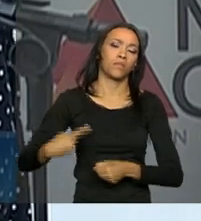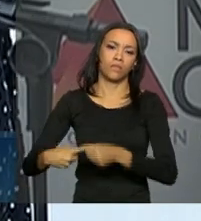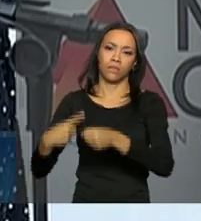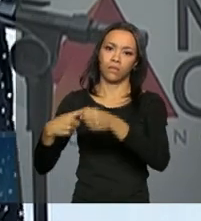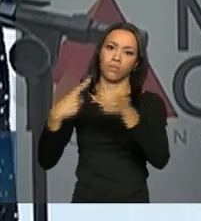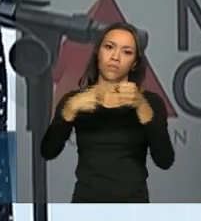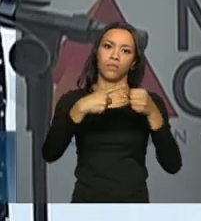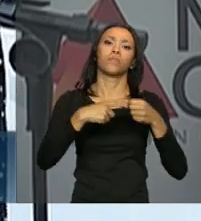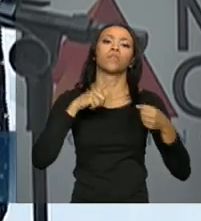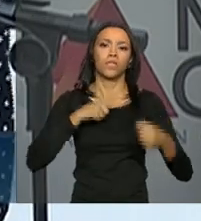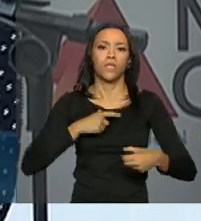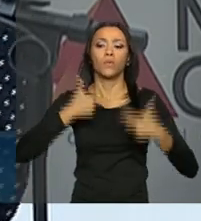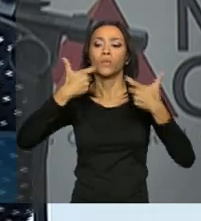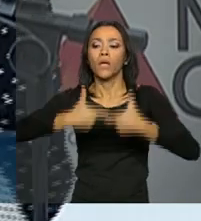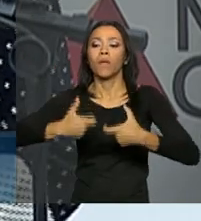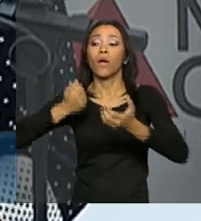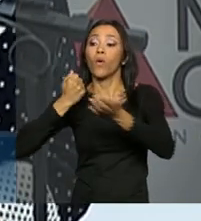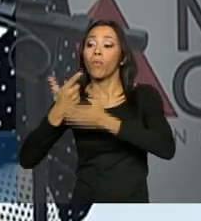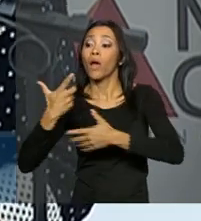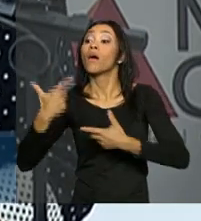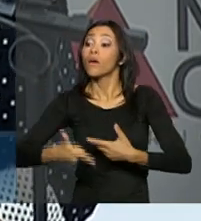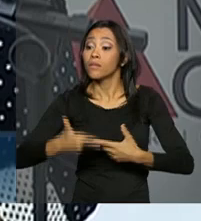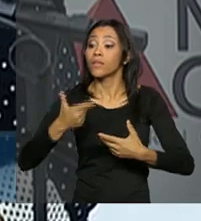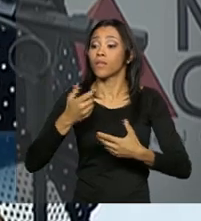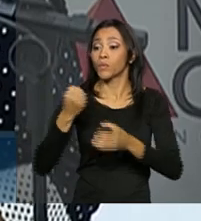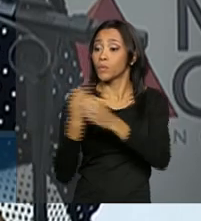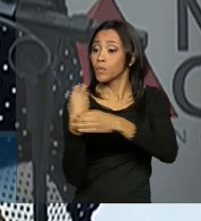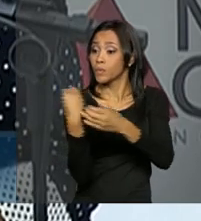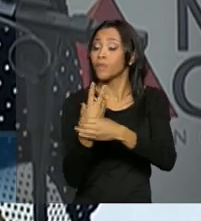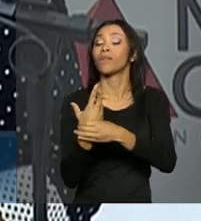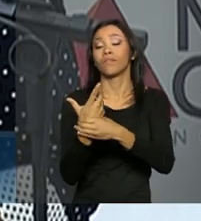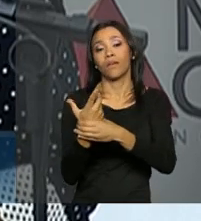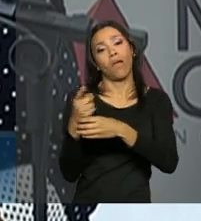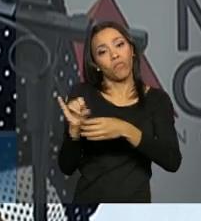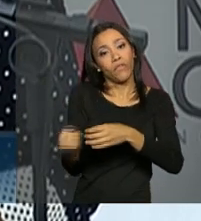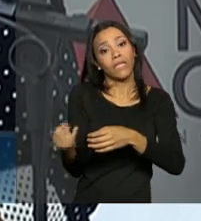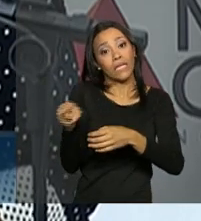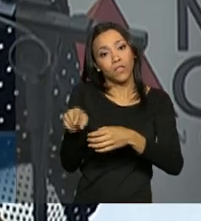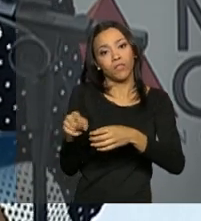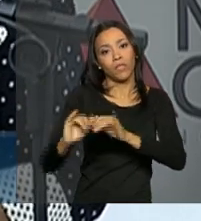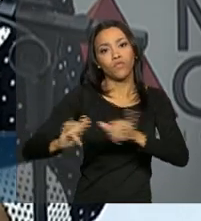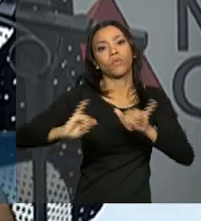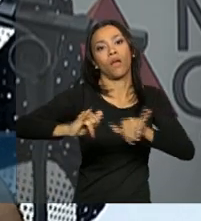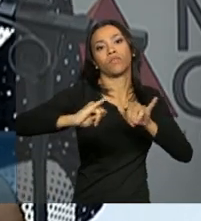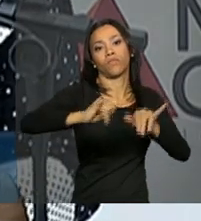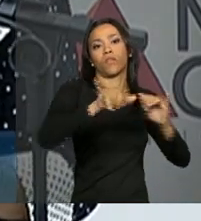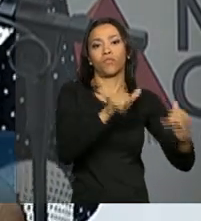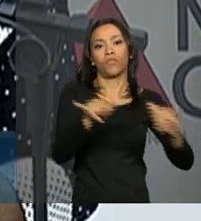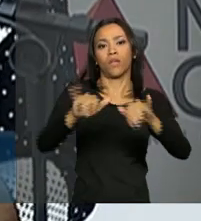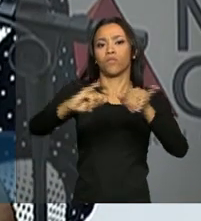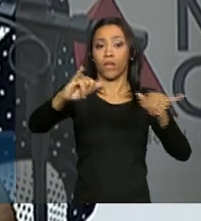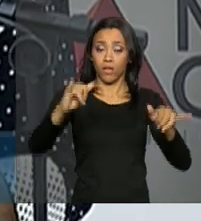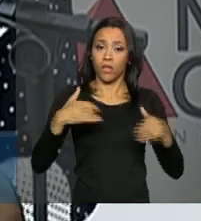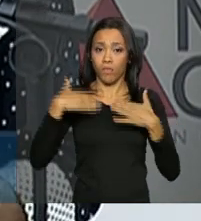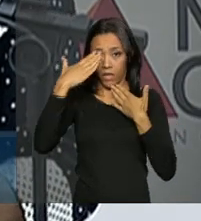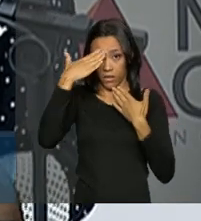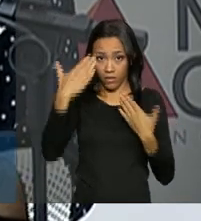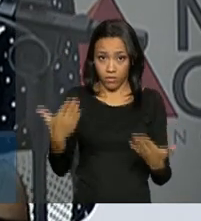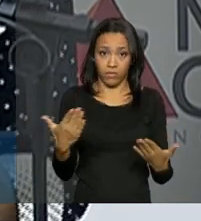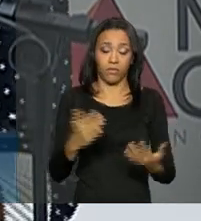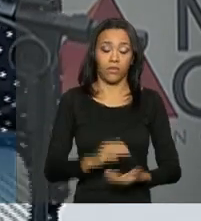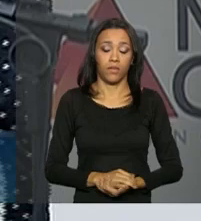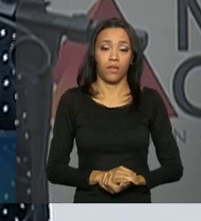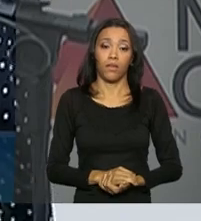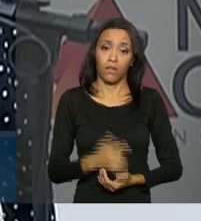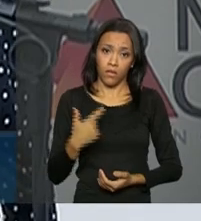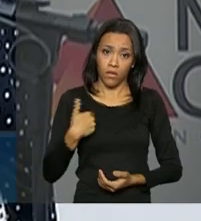um ponto de venda. E, então, eu agradeço imensamente essa campanha. E mais,